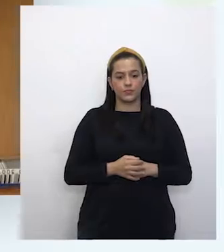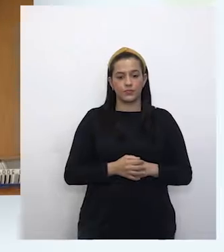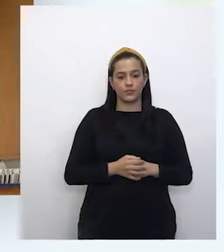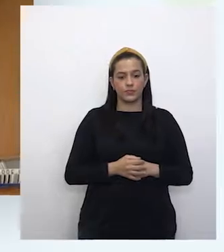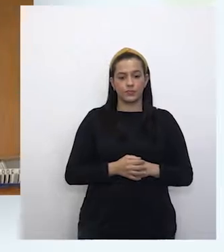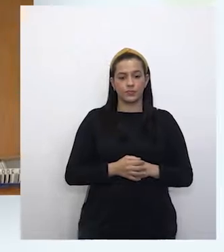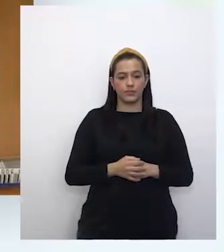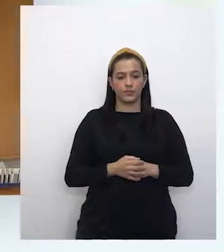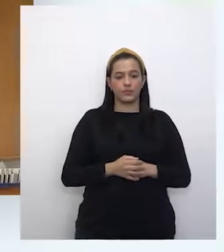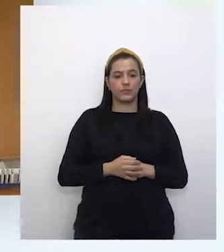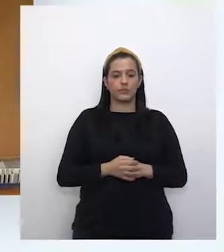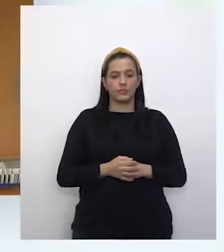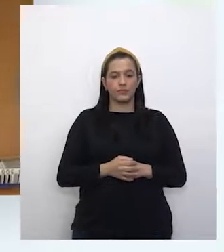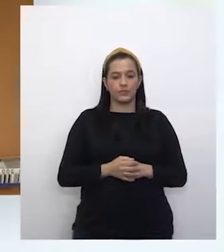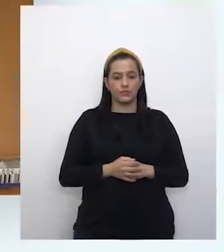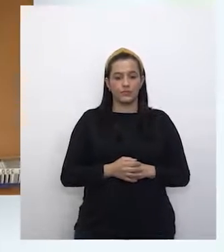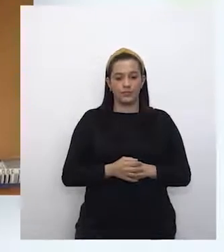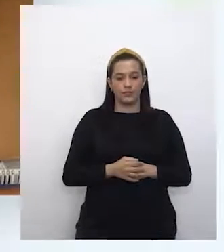para ele poder chegar.